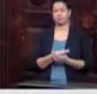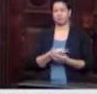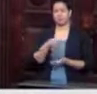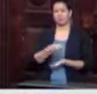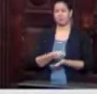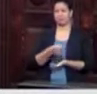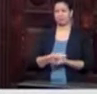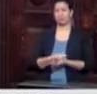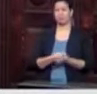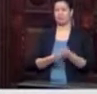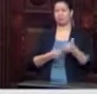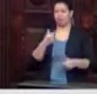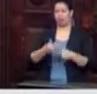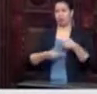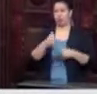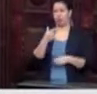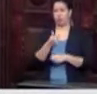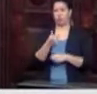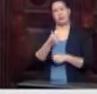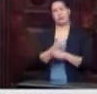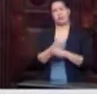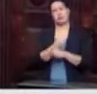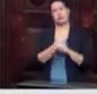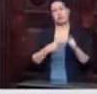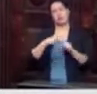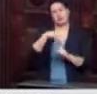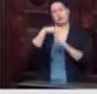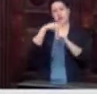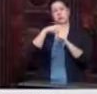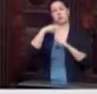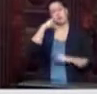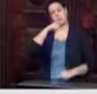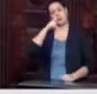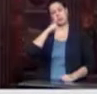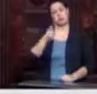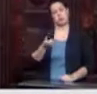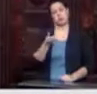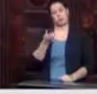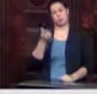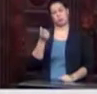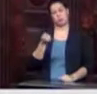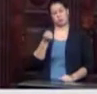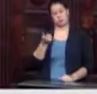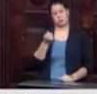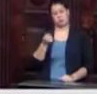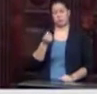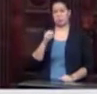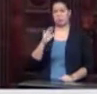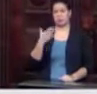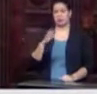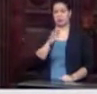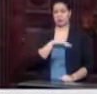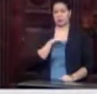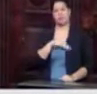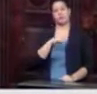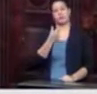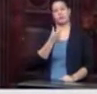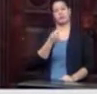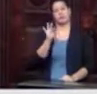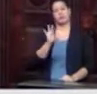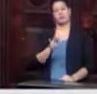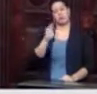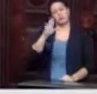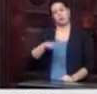ter que trabalhar até 12 anos a mais para se aposentar com um salário, em média, 20%